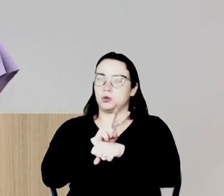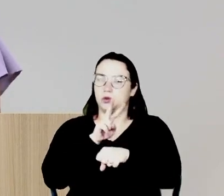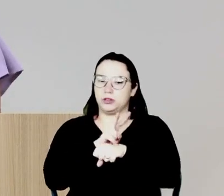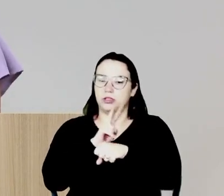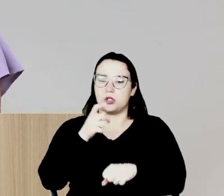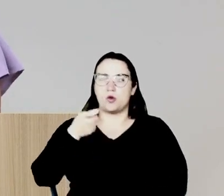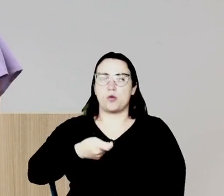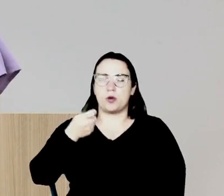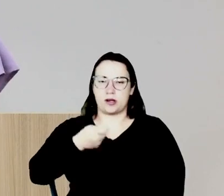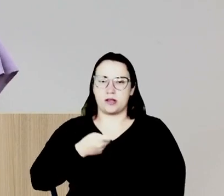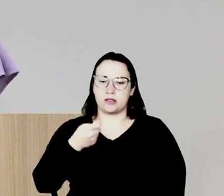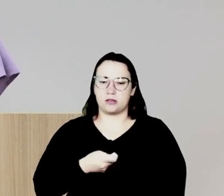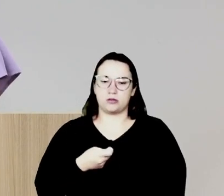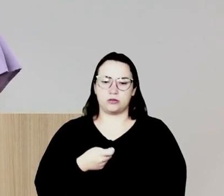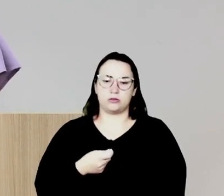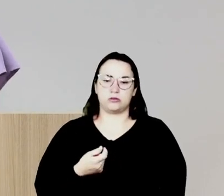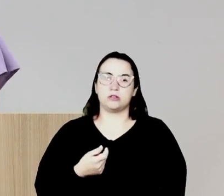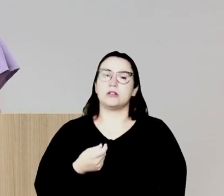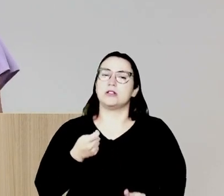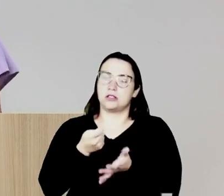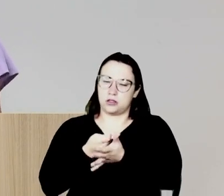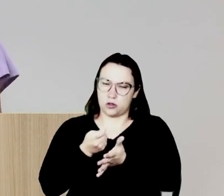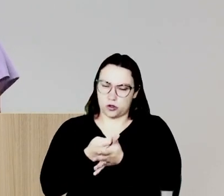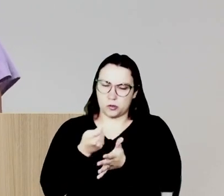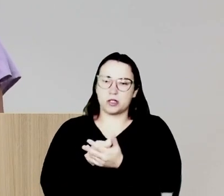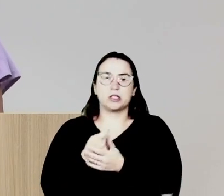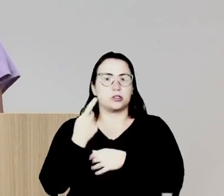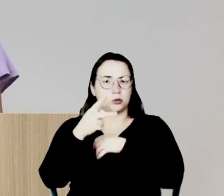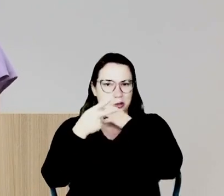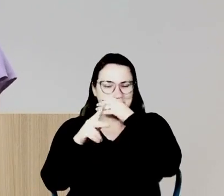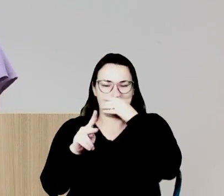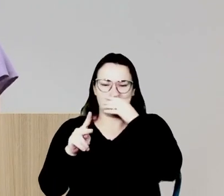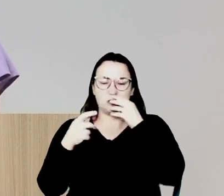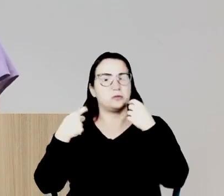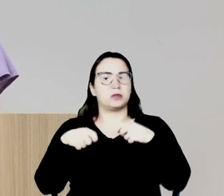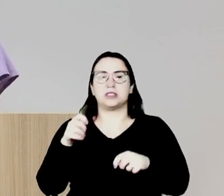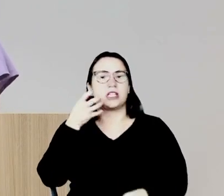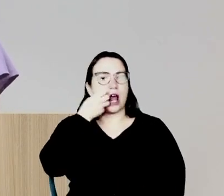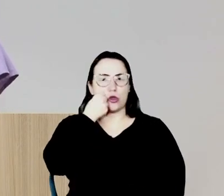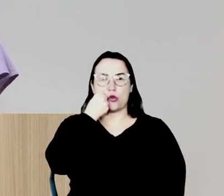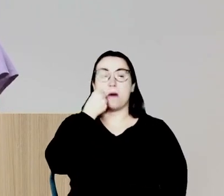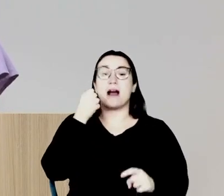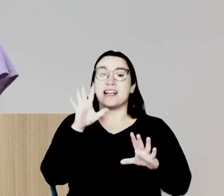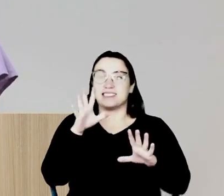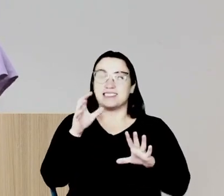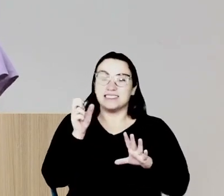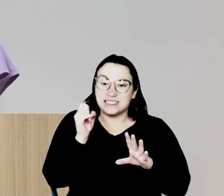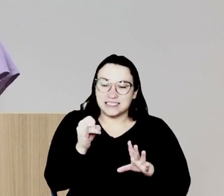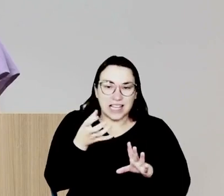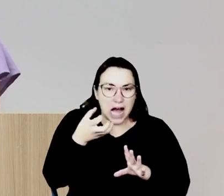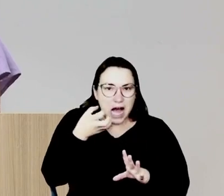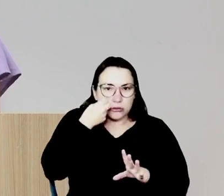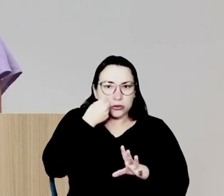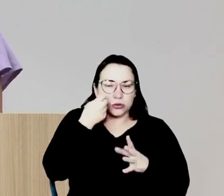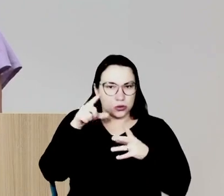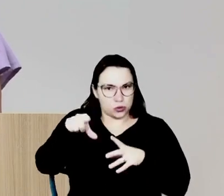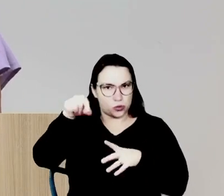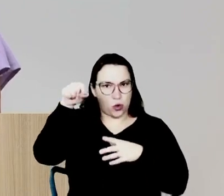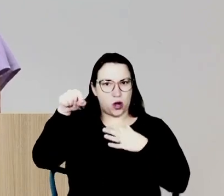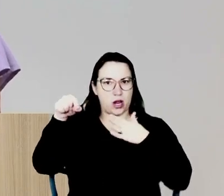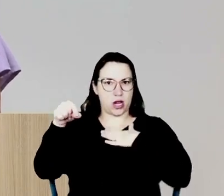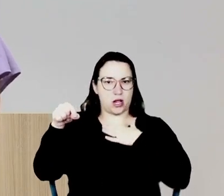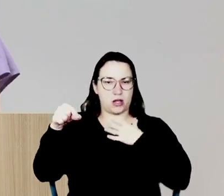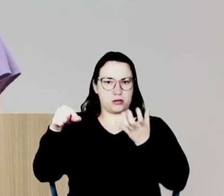não é fazer bonito, você tem que. Você não precisa adotar, mas a partir do momento que você adota, que você escolhe ter um animal, você